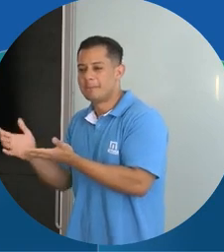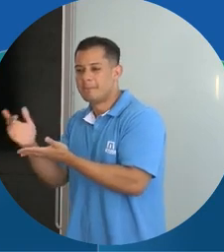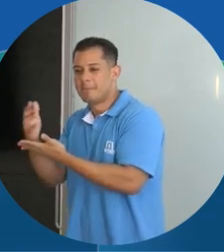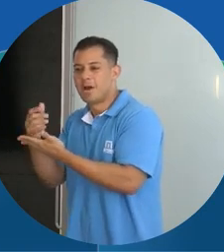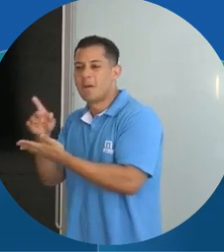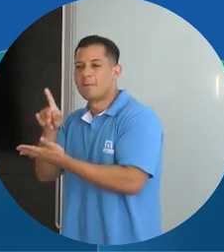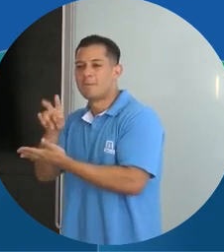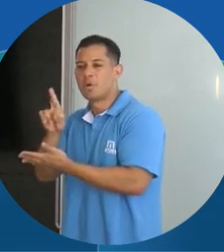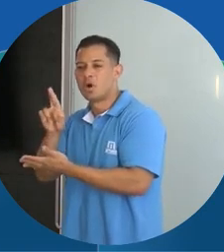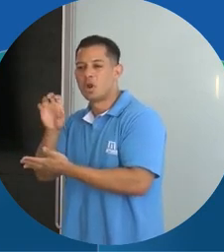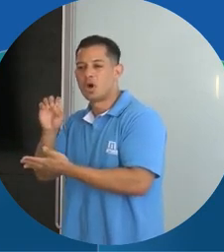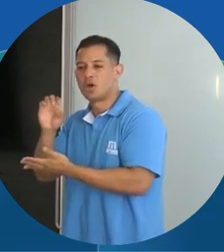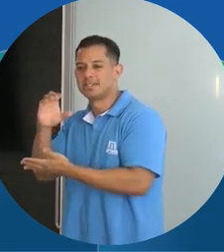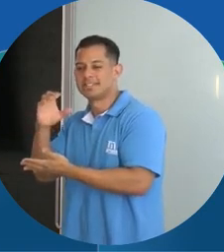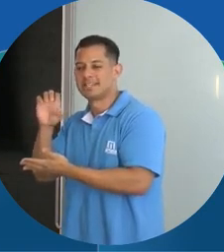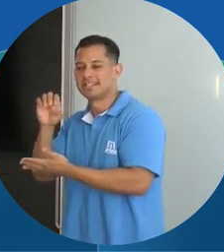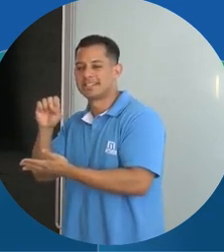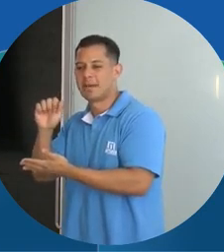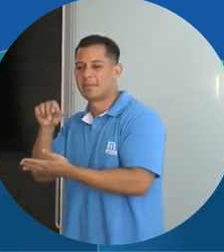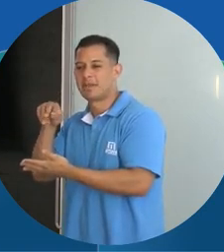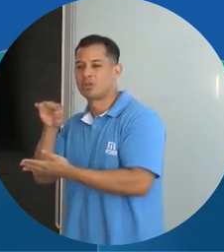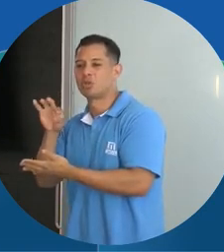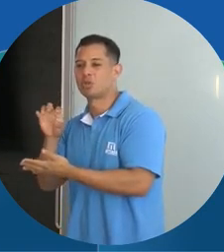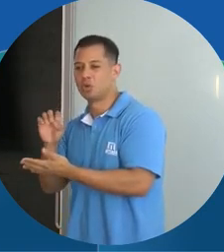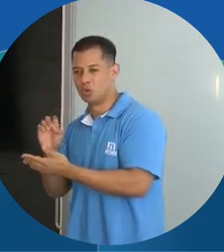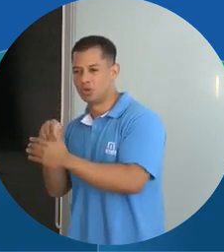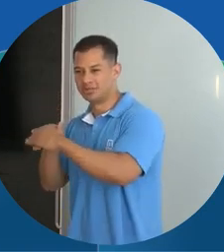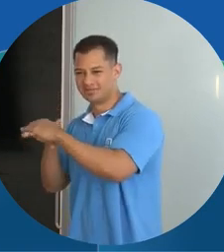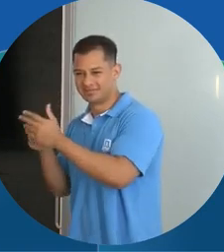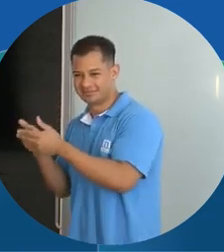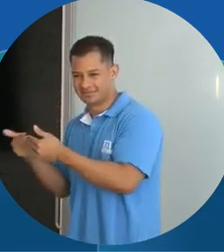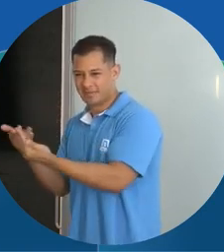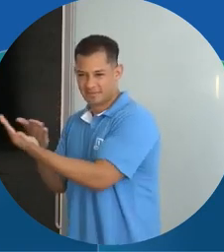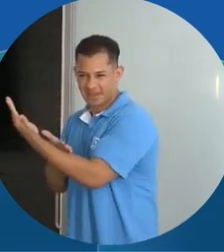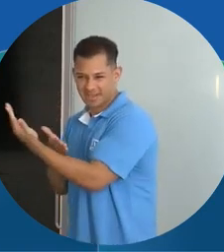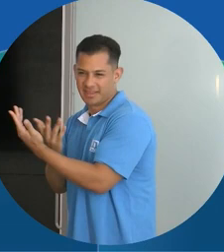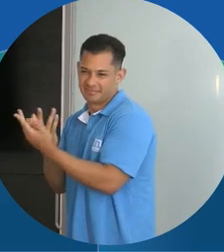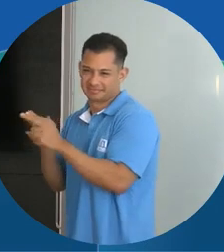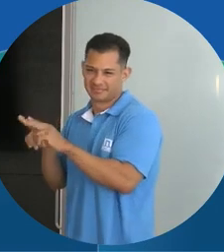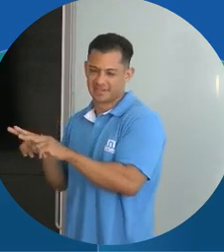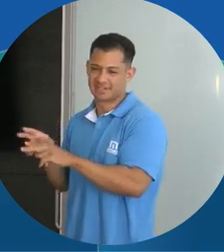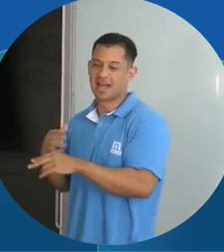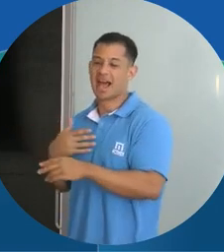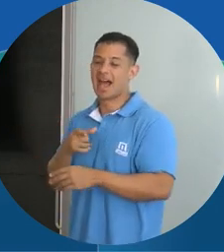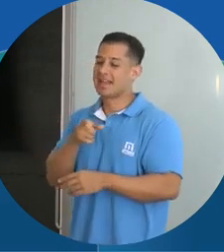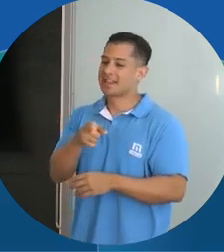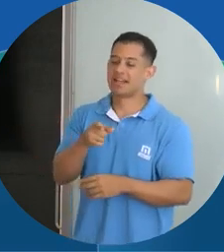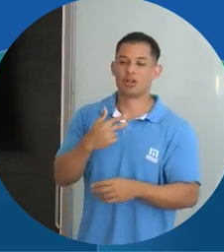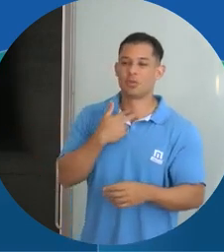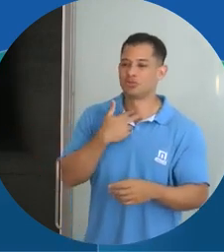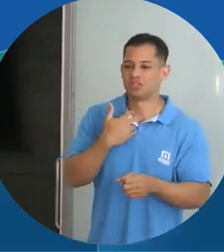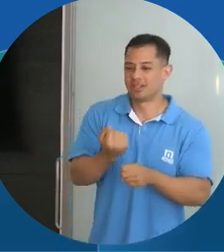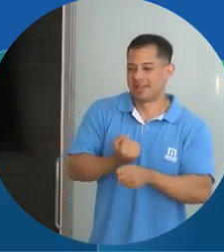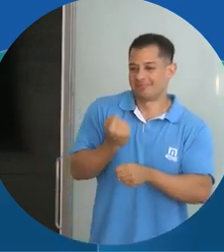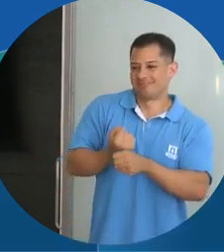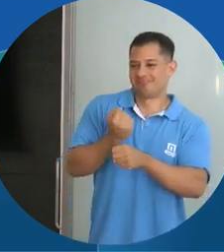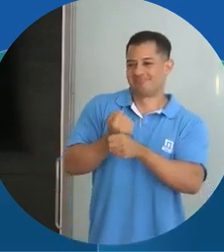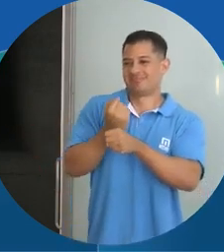tipo injetada, porque a gente não podia ter vibração, não podia ter grandes equipamentos, então foi uma